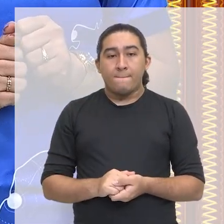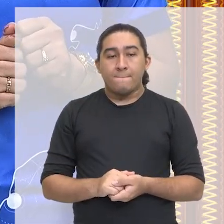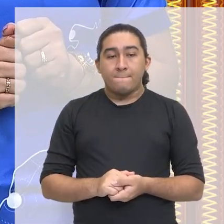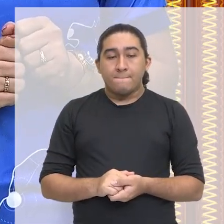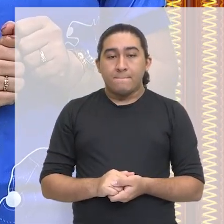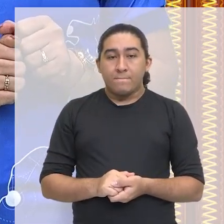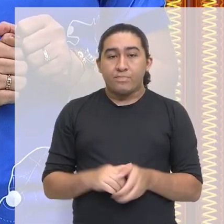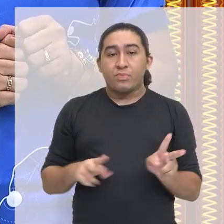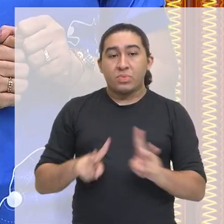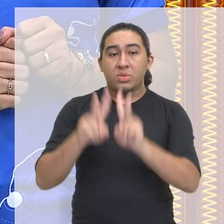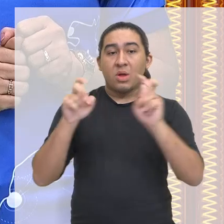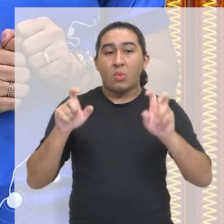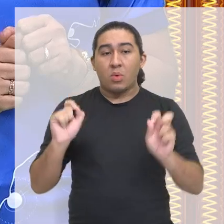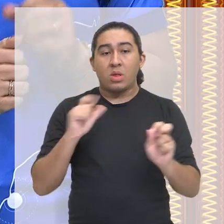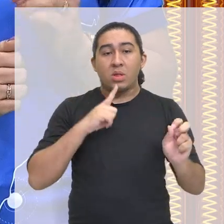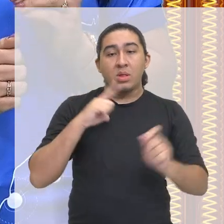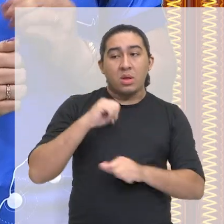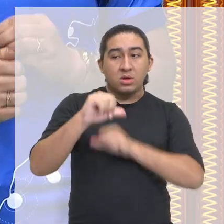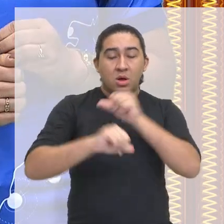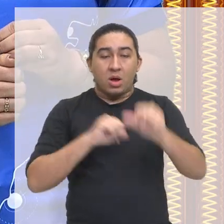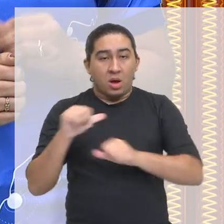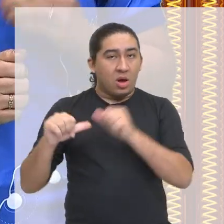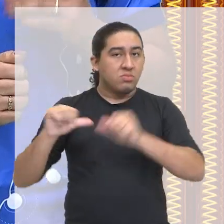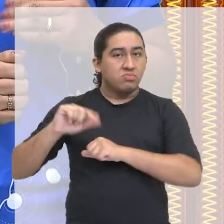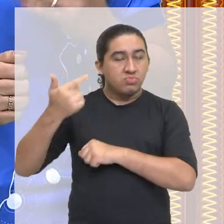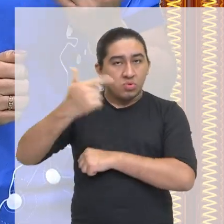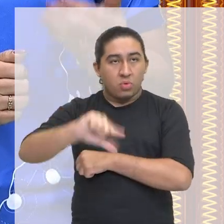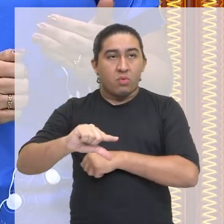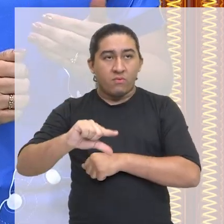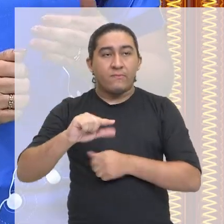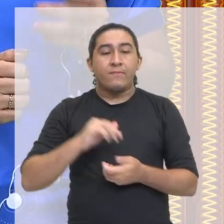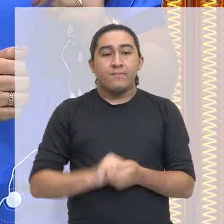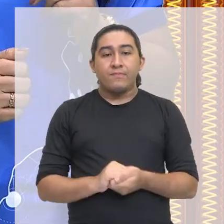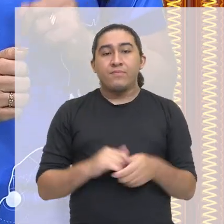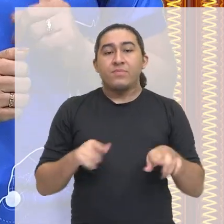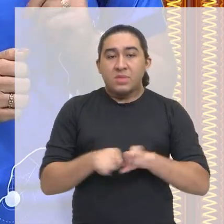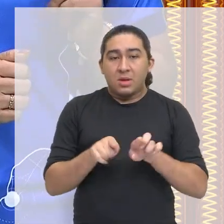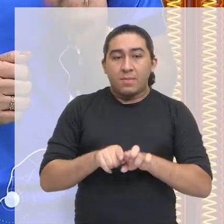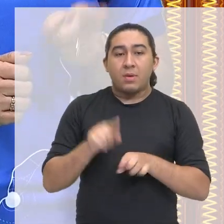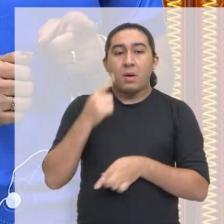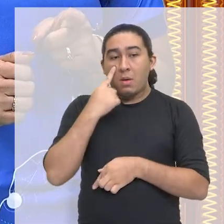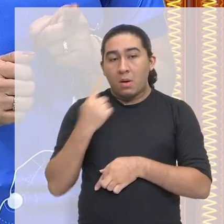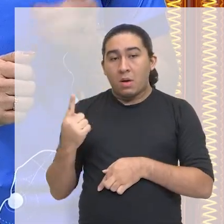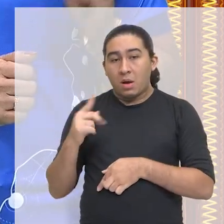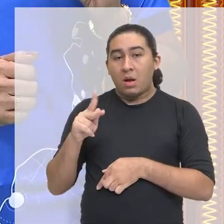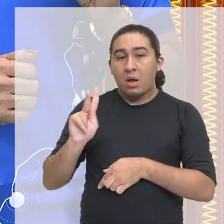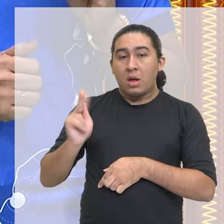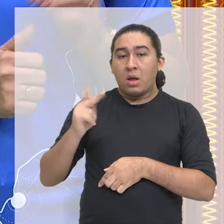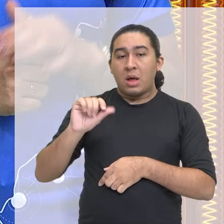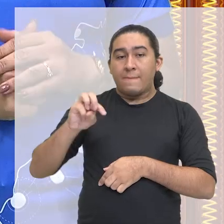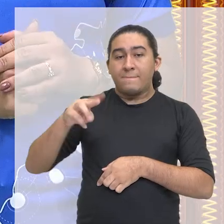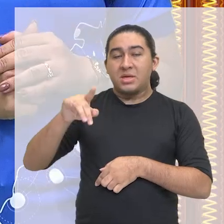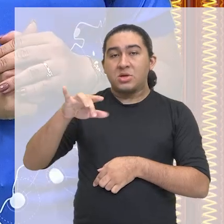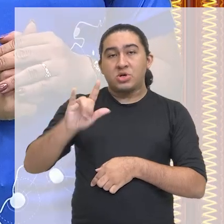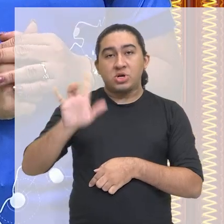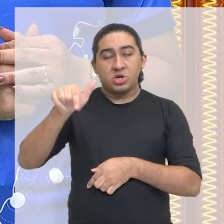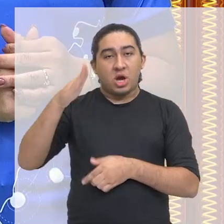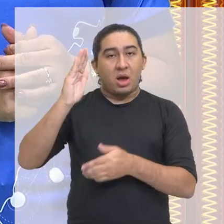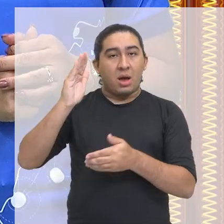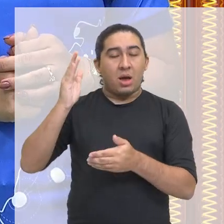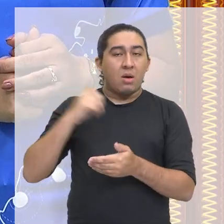falar o seguinte: a questão da reconstrução e insurgência. Hamid Karzai, ele foi